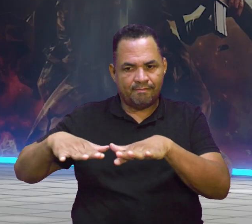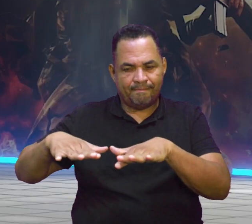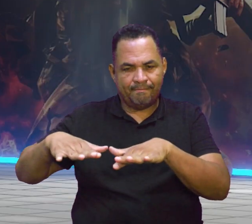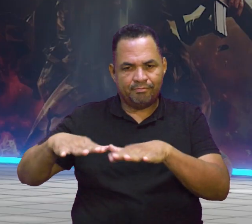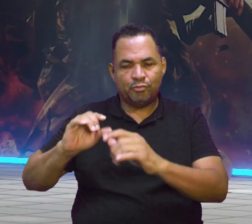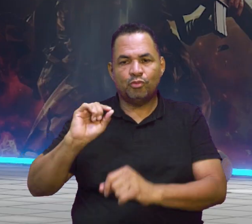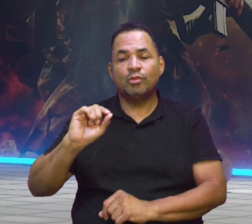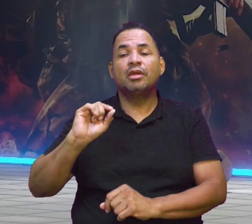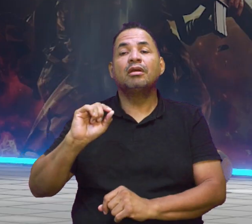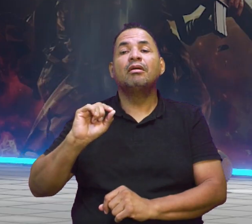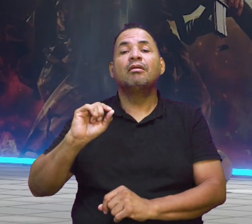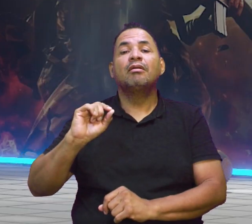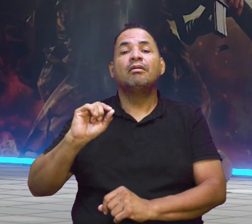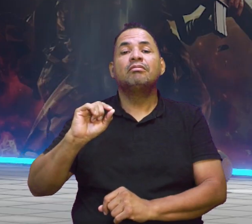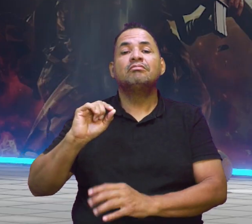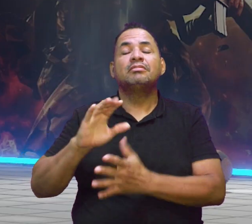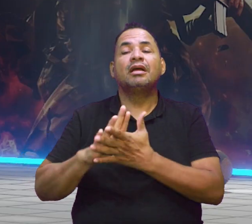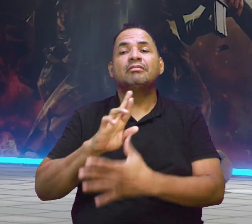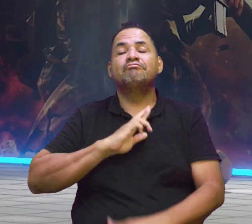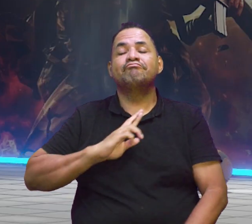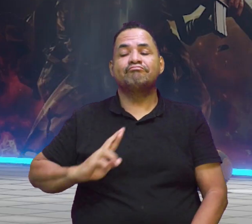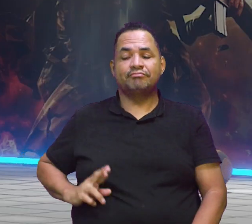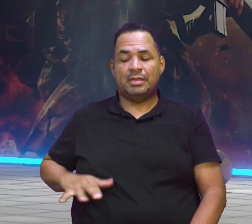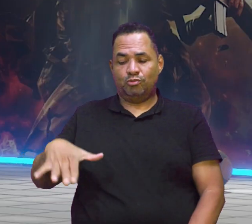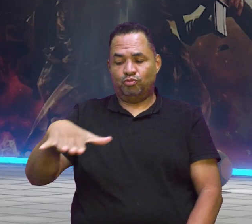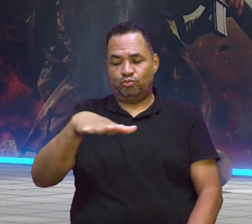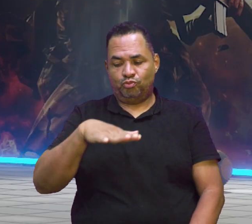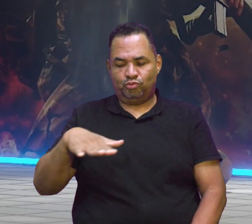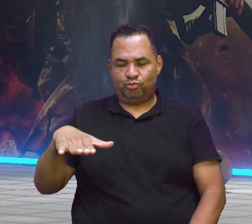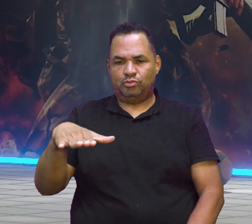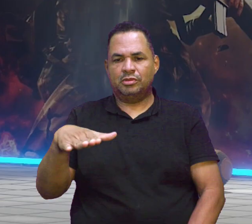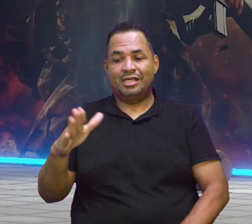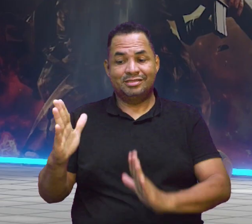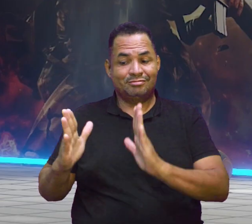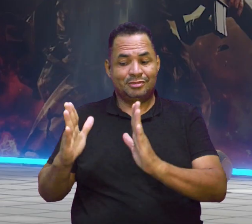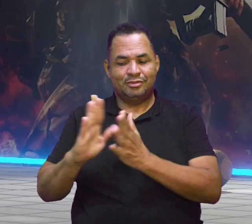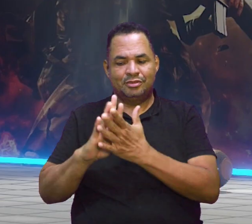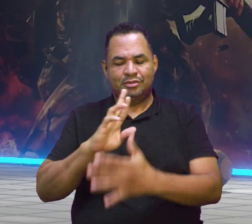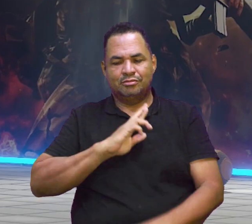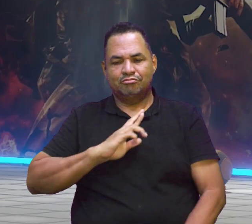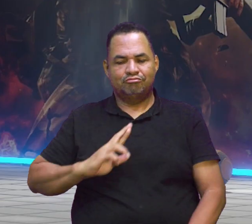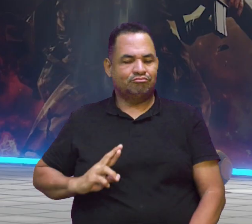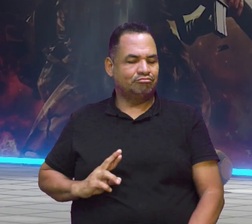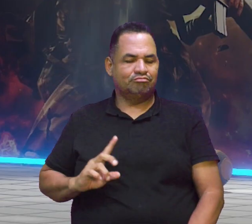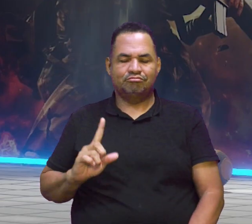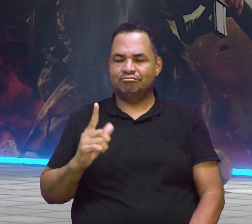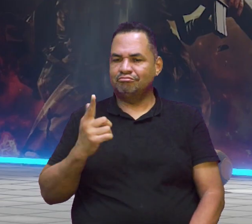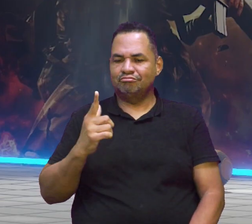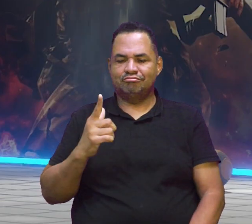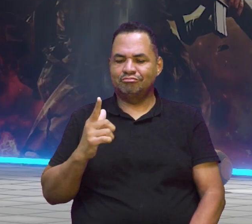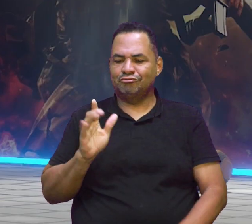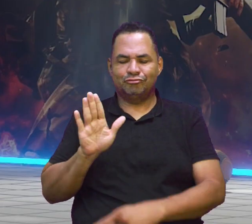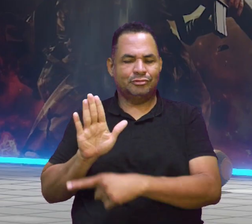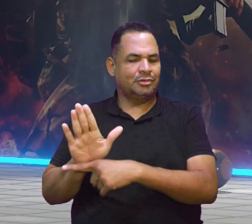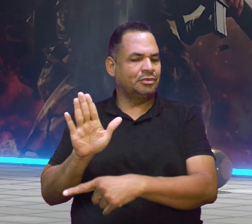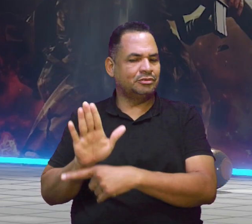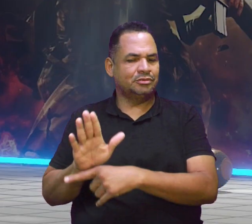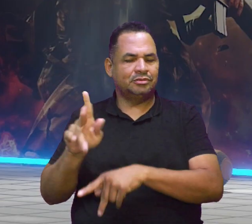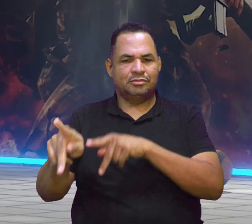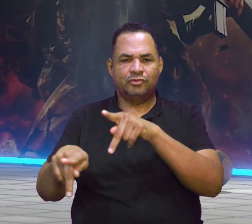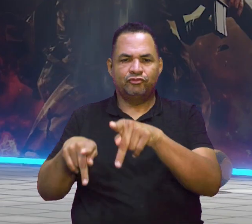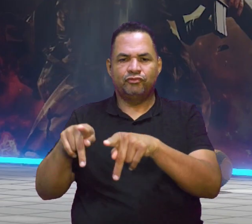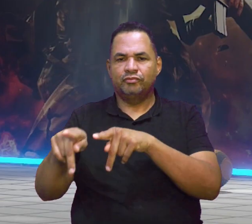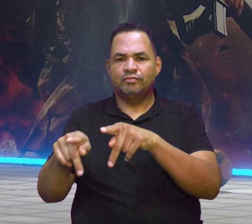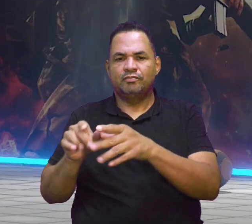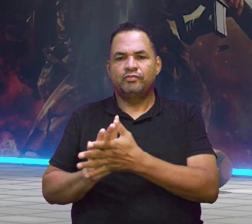essa república, ou seja, o governo do povo, não está governando para o povo. Então, esses